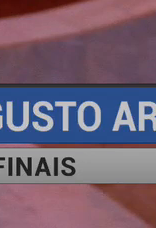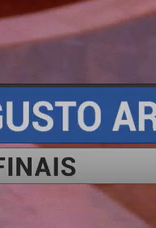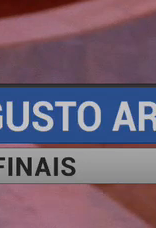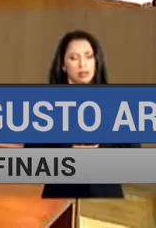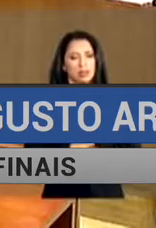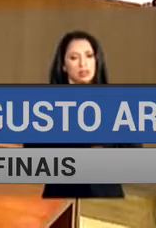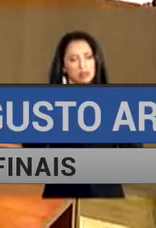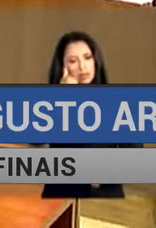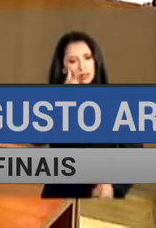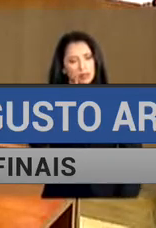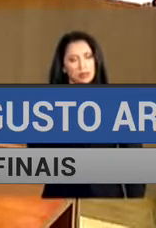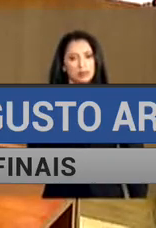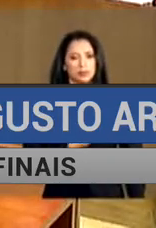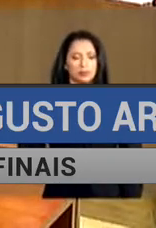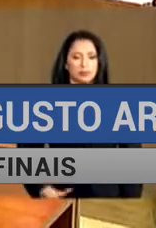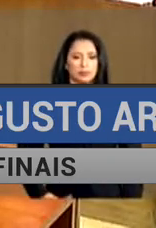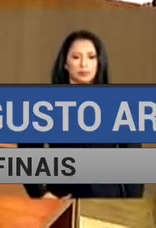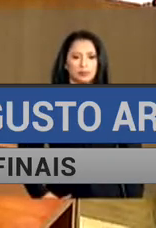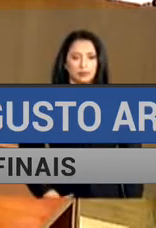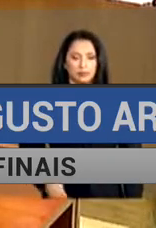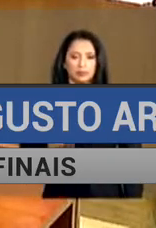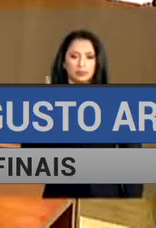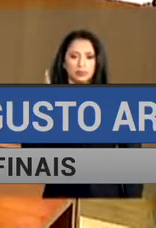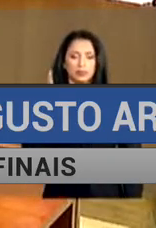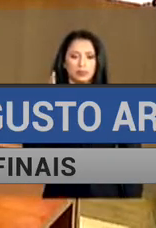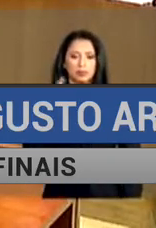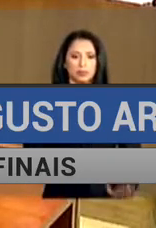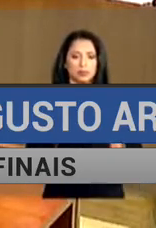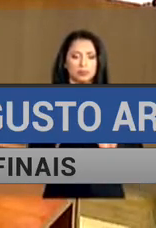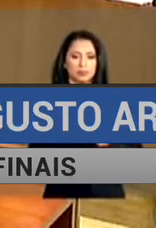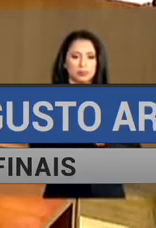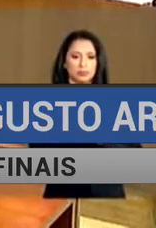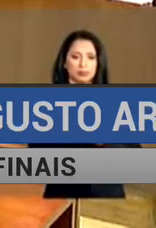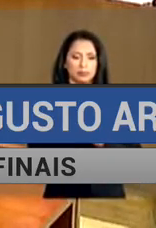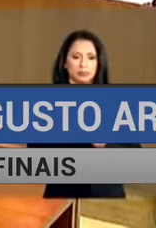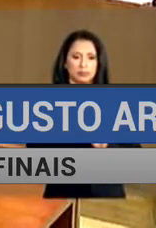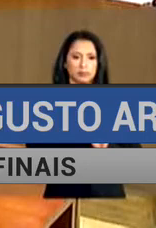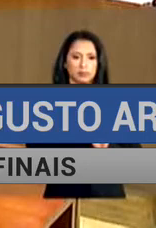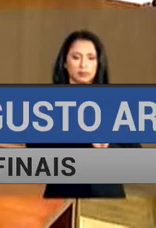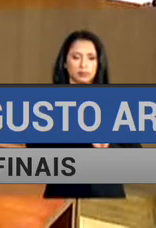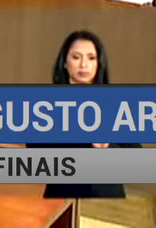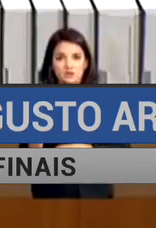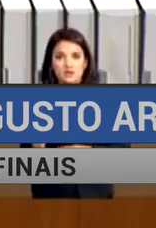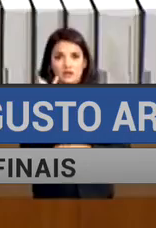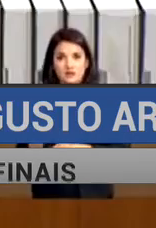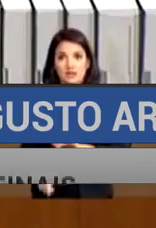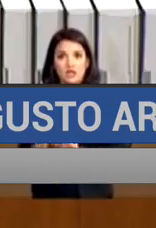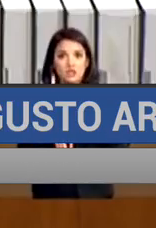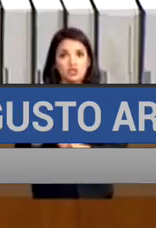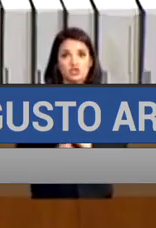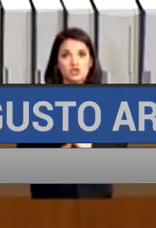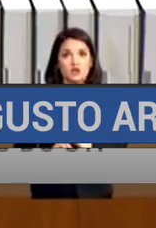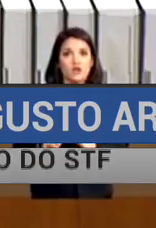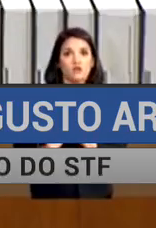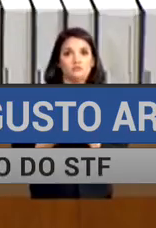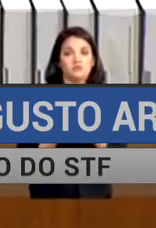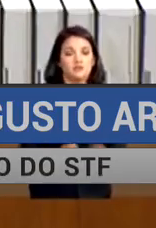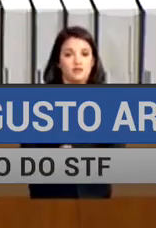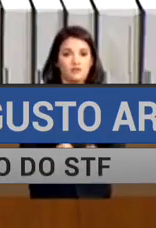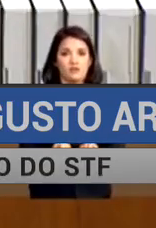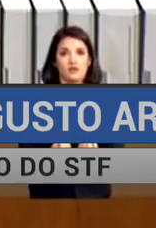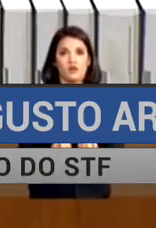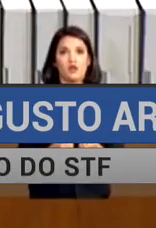a do julgamento entre as possibilidades para essa orientação que vai balizar tribunais de todo o país duas foram